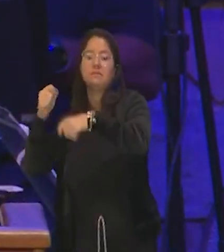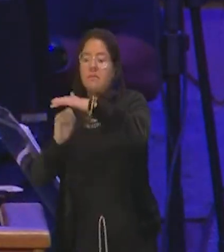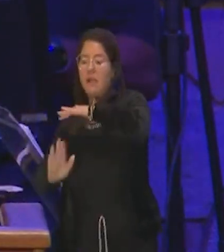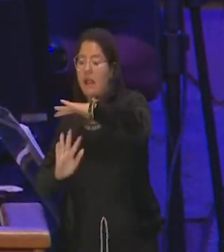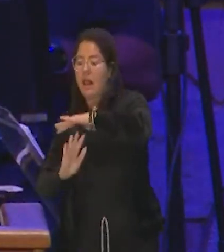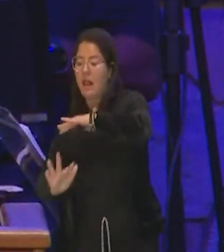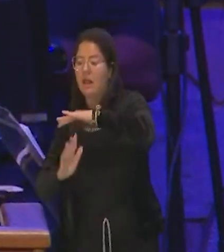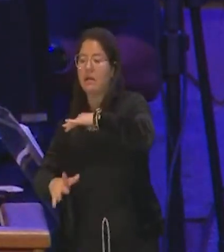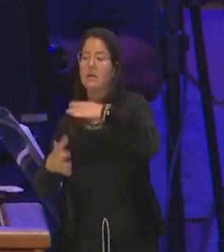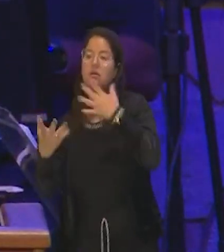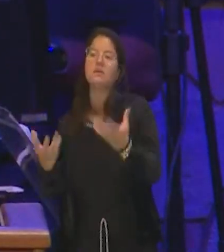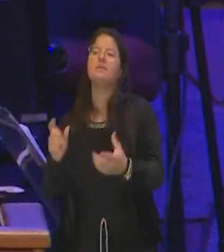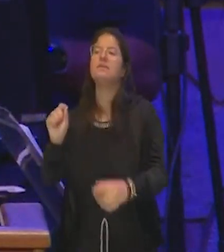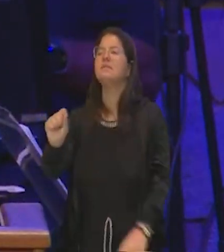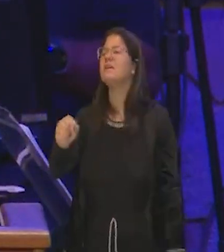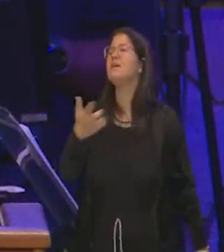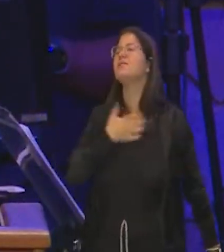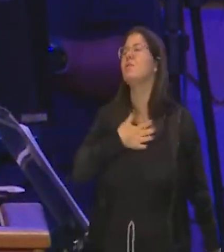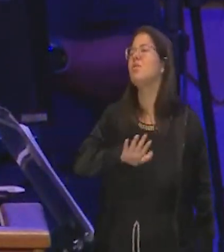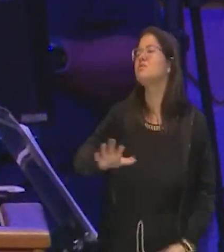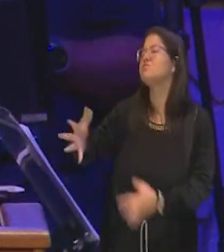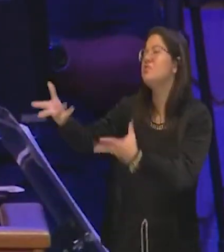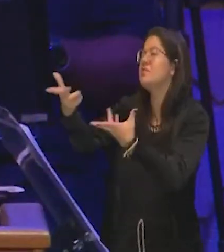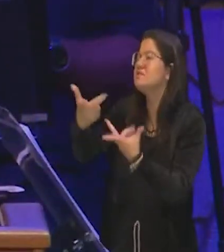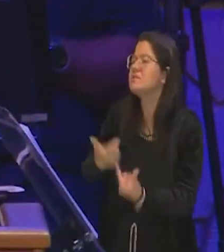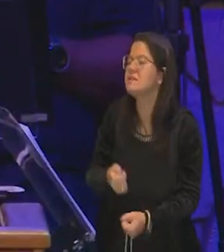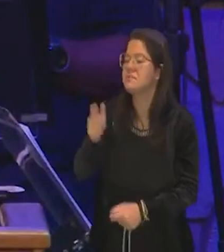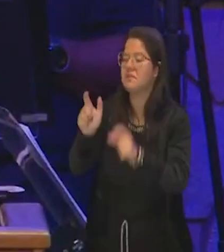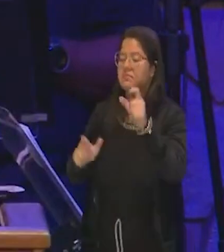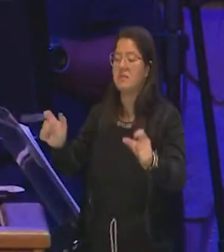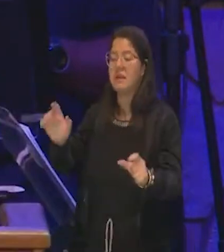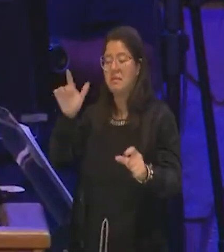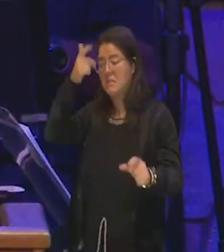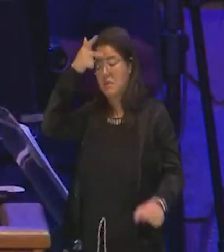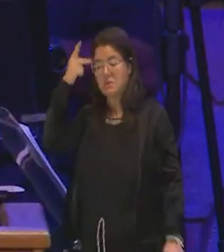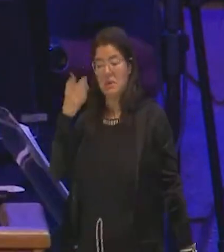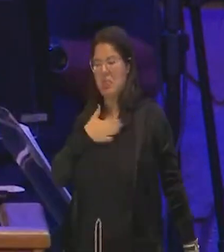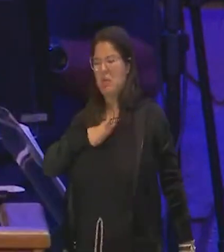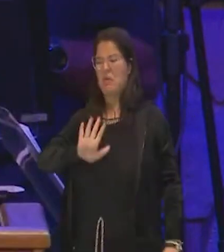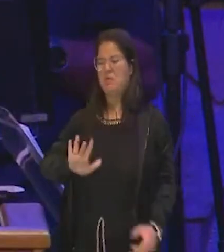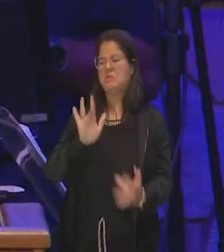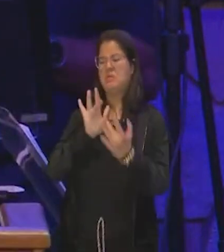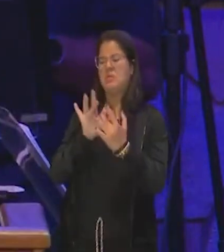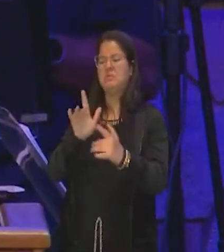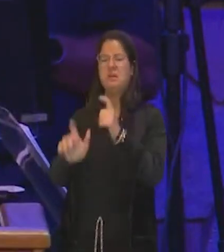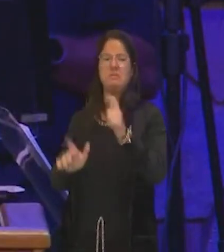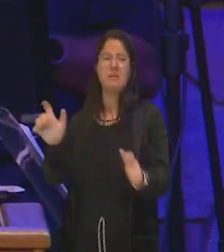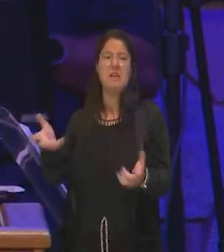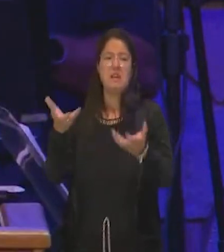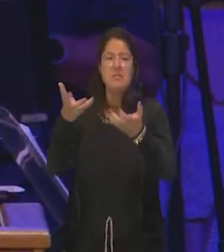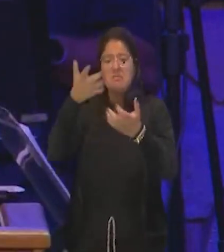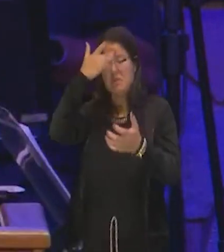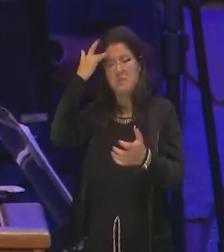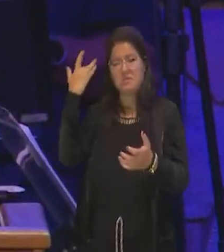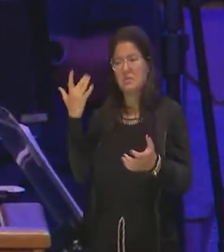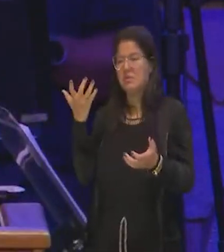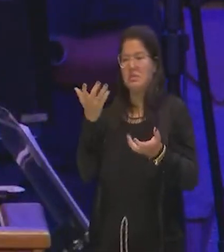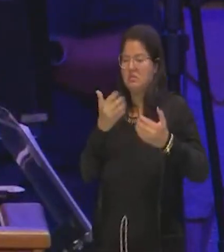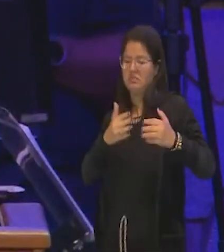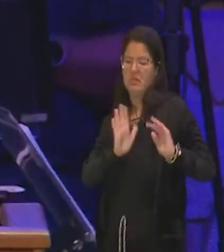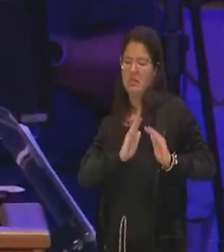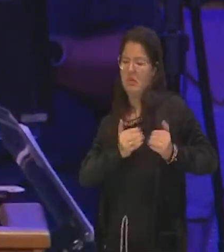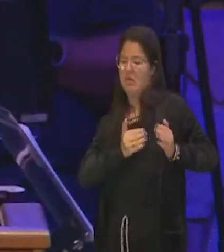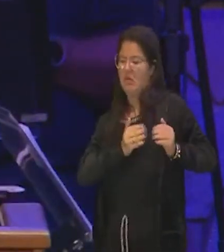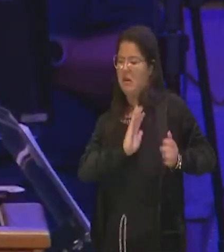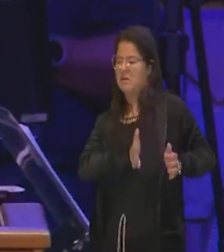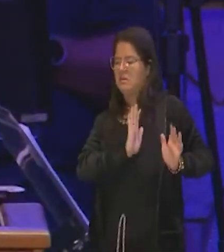receber pessoas, de acolher pessoas, quem não gosta de pessoas, quem não gosta de estar com o coração aberto para os necessitados, quem não